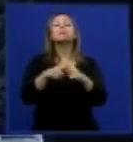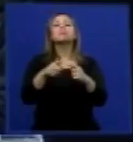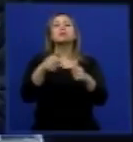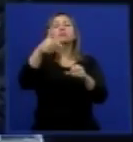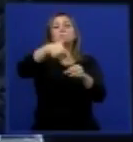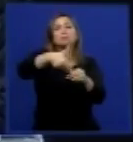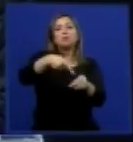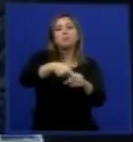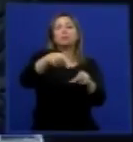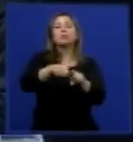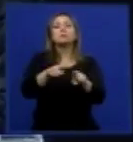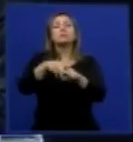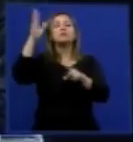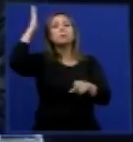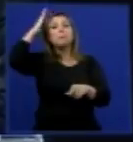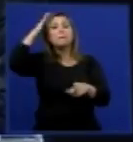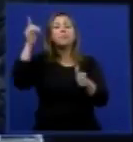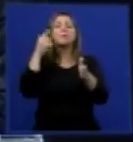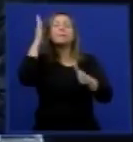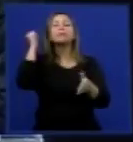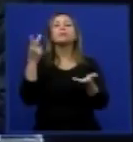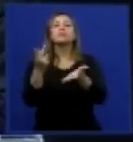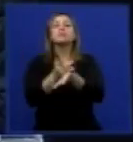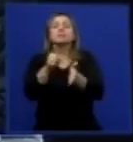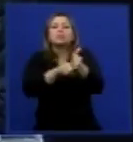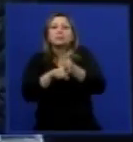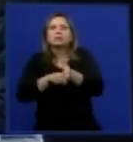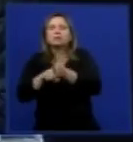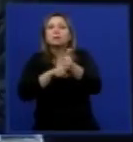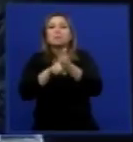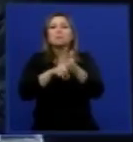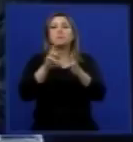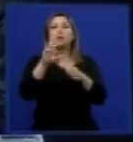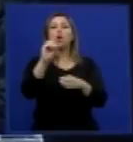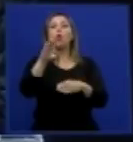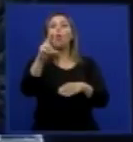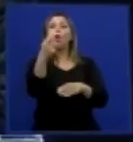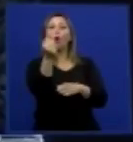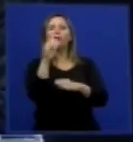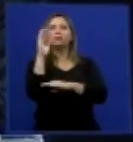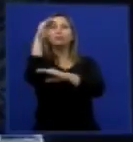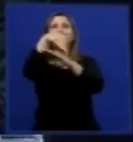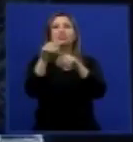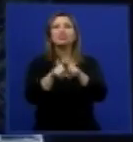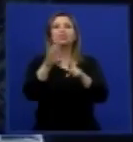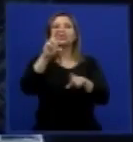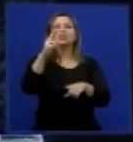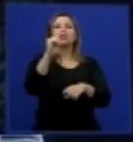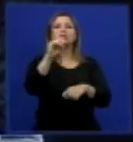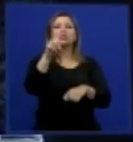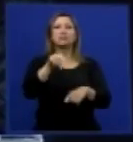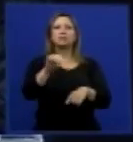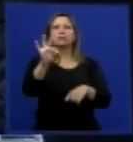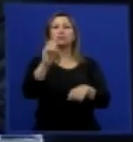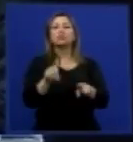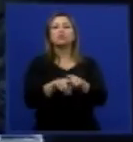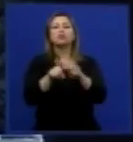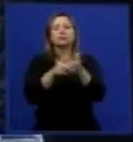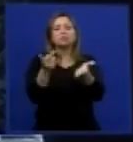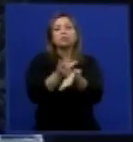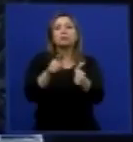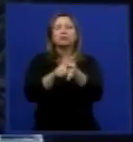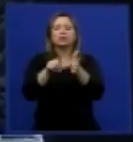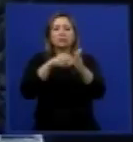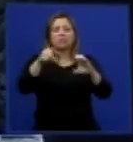Paraná para o coprocessamento de rocha de Xisto com pneus picados em 1998